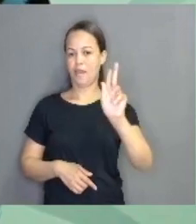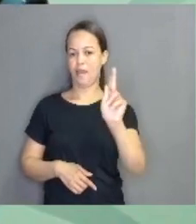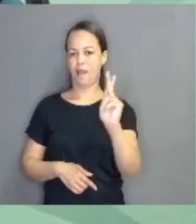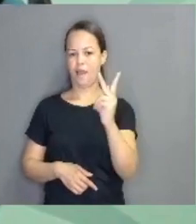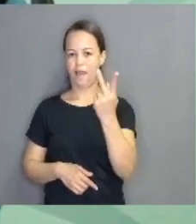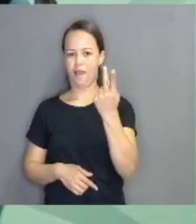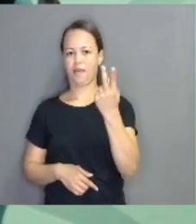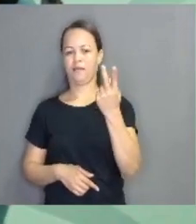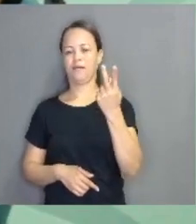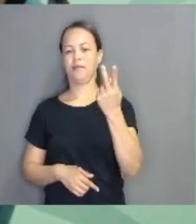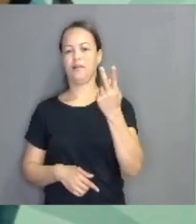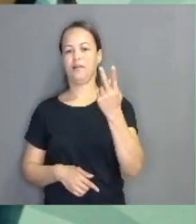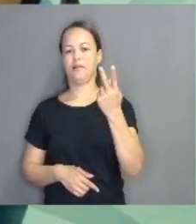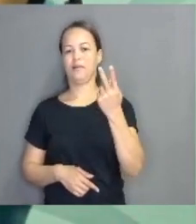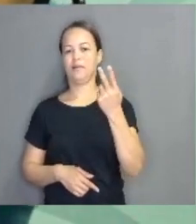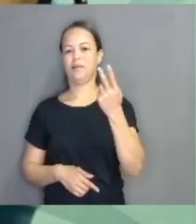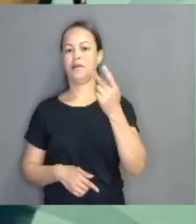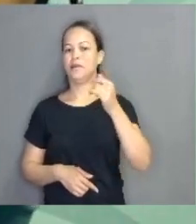H.